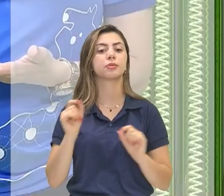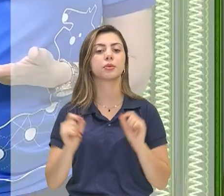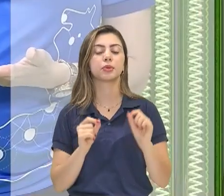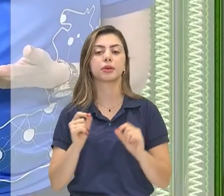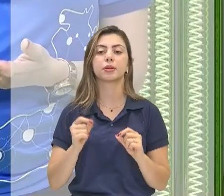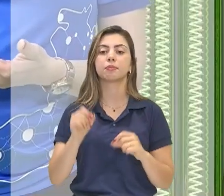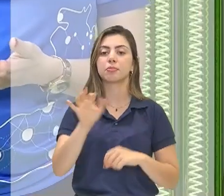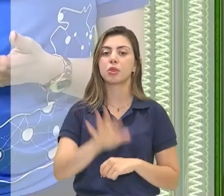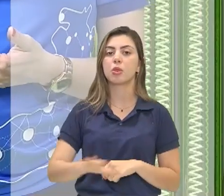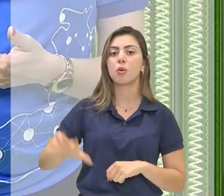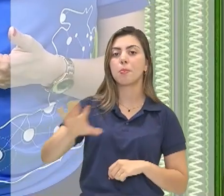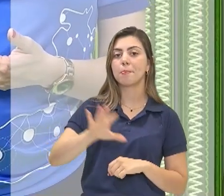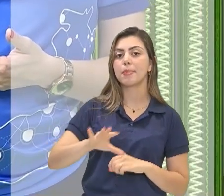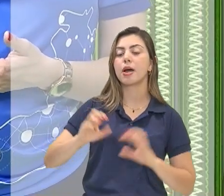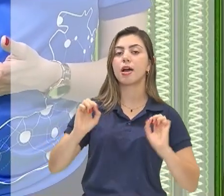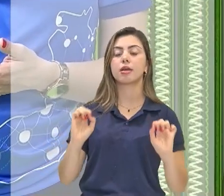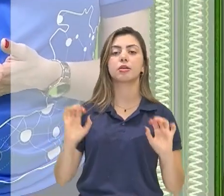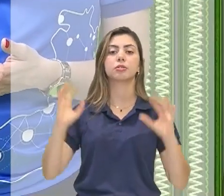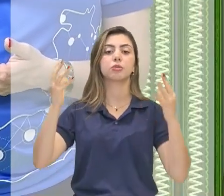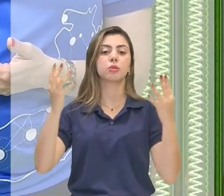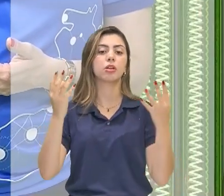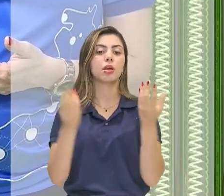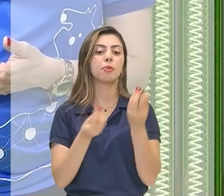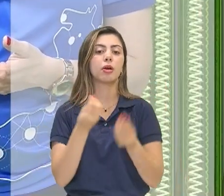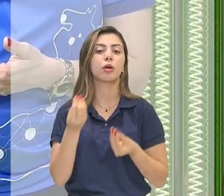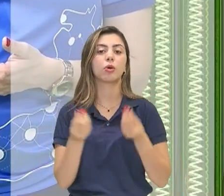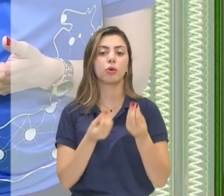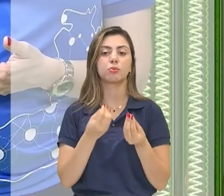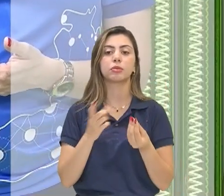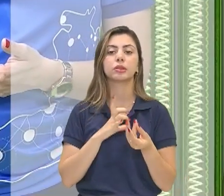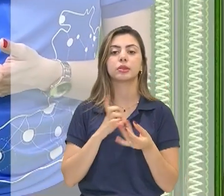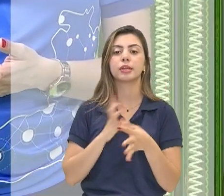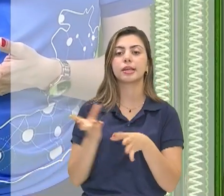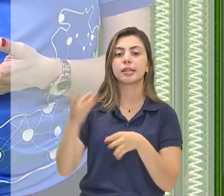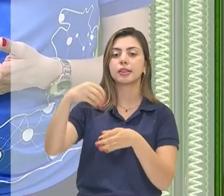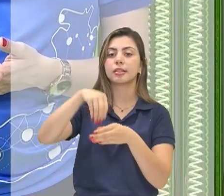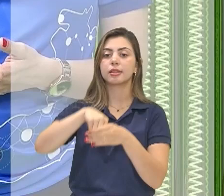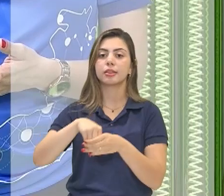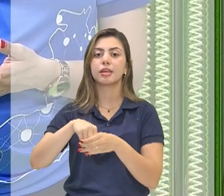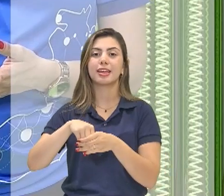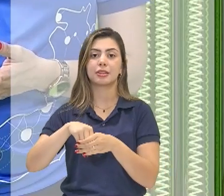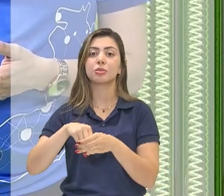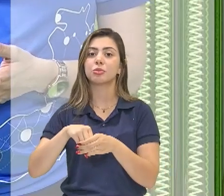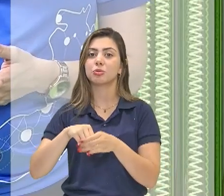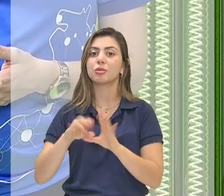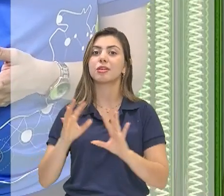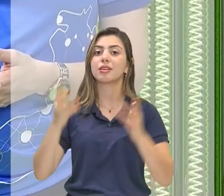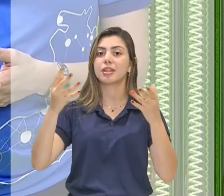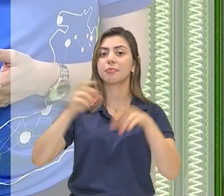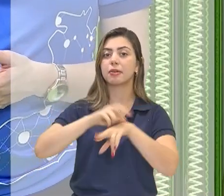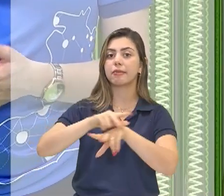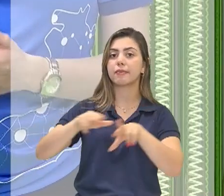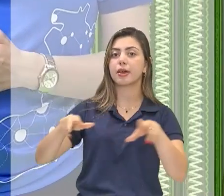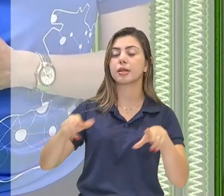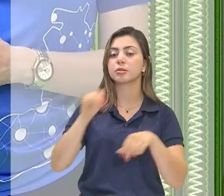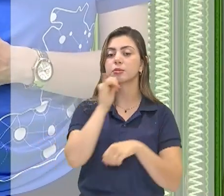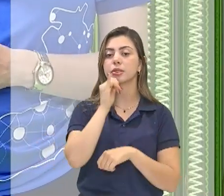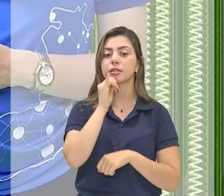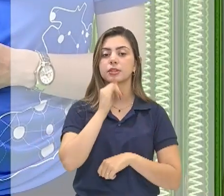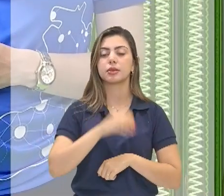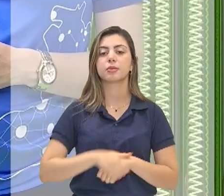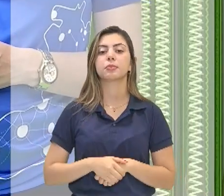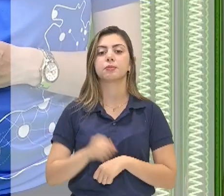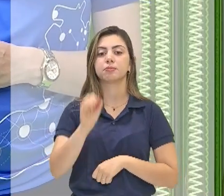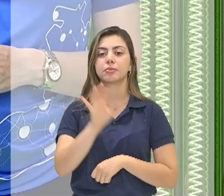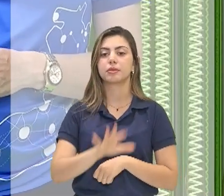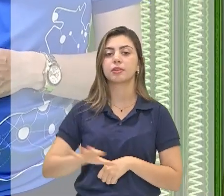zona climática ou uma zona térmica, nós temos vários outros climas, né? Então, por exemplo, na